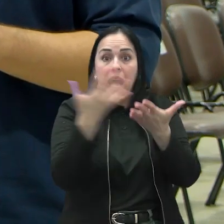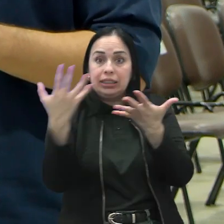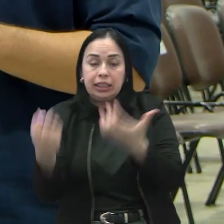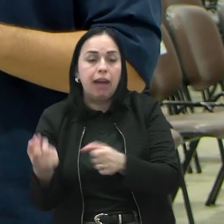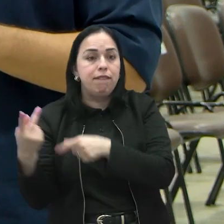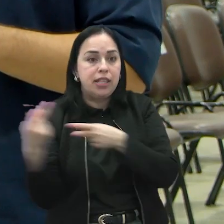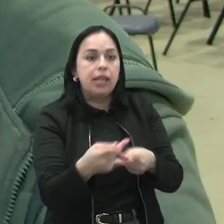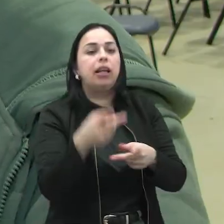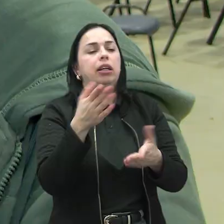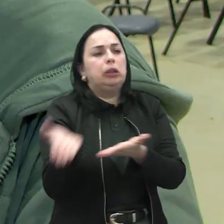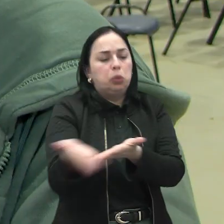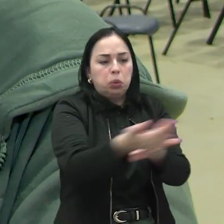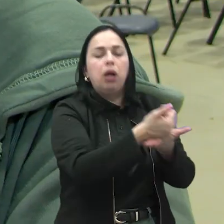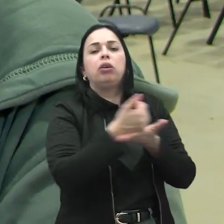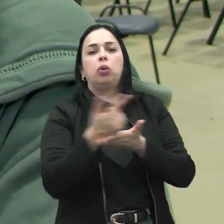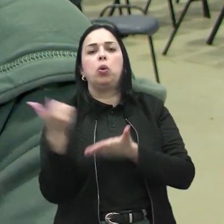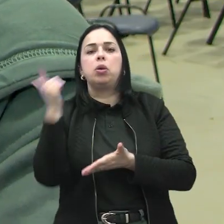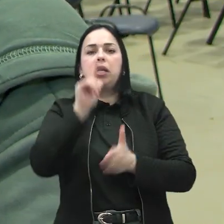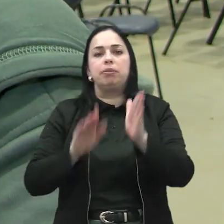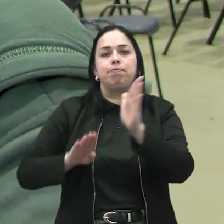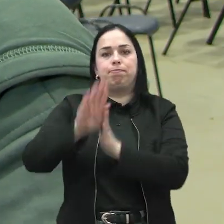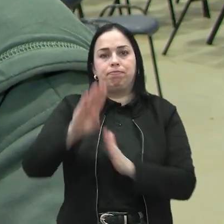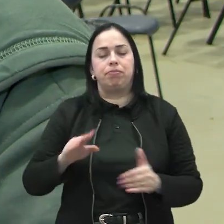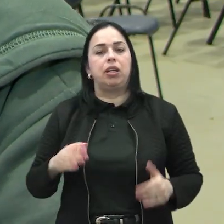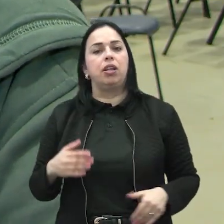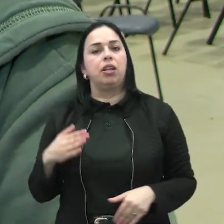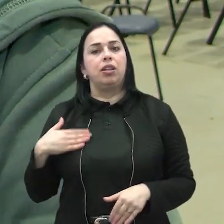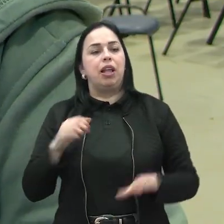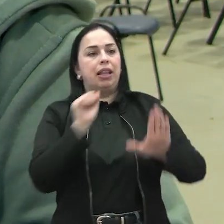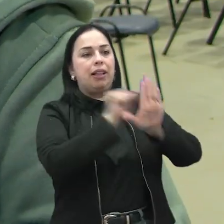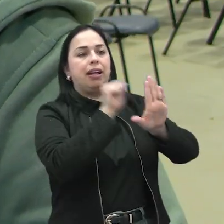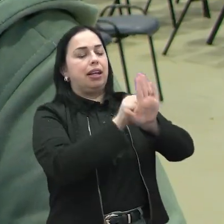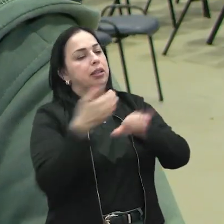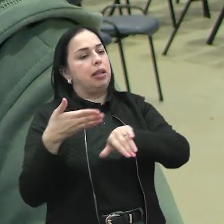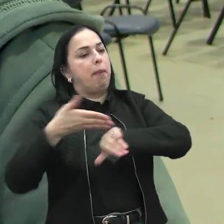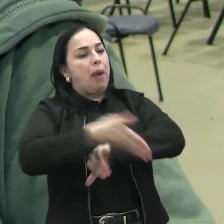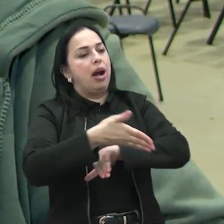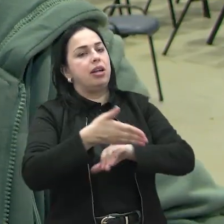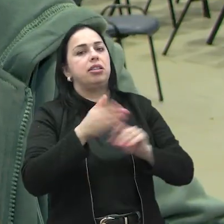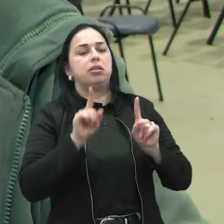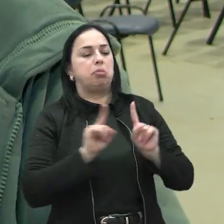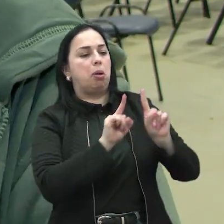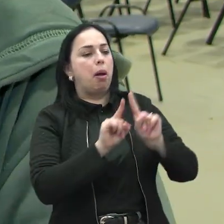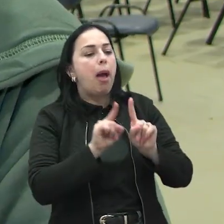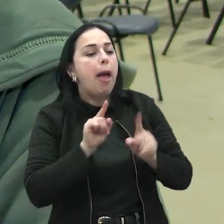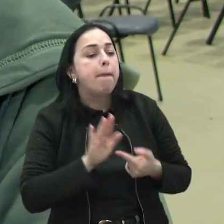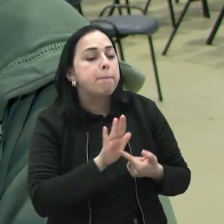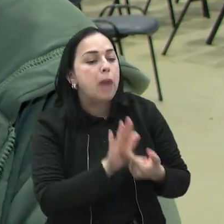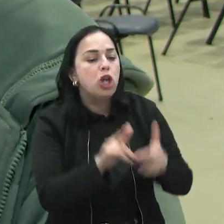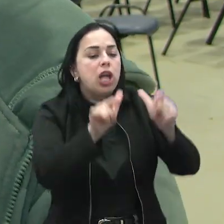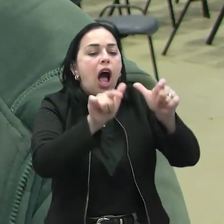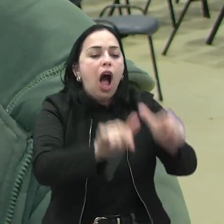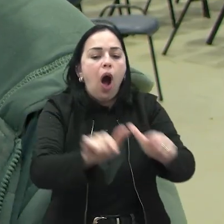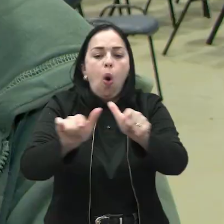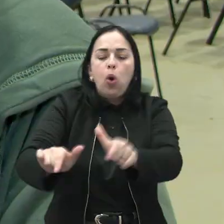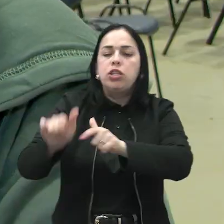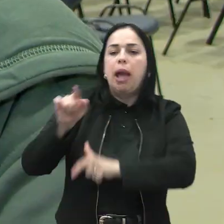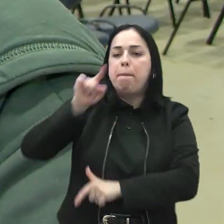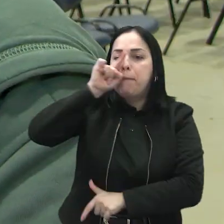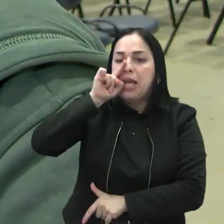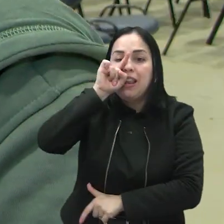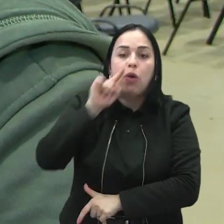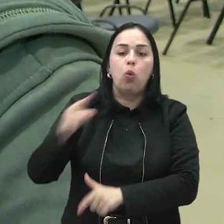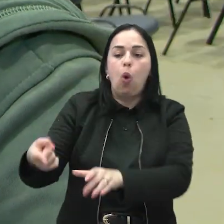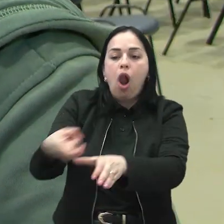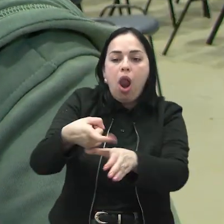dos agentes. O nosso trabalho ele só é efetivo quando a gente consegue entrar na casa da pessoa para que ela nos acompanhe e a gente mostre os locais